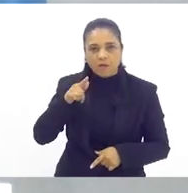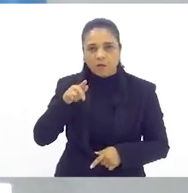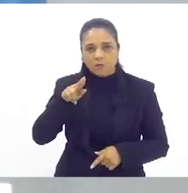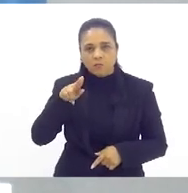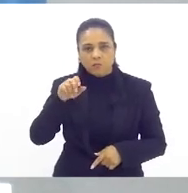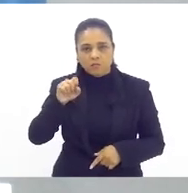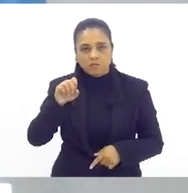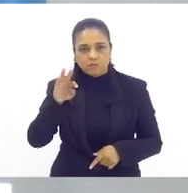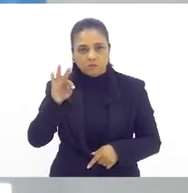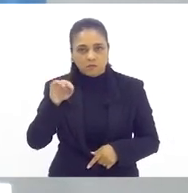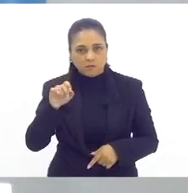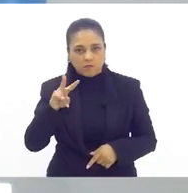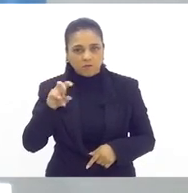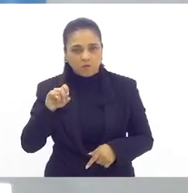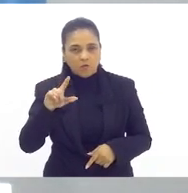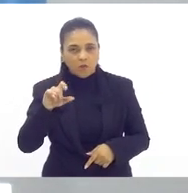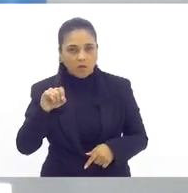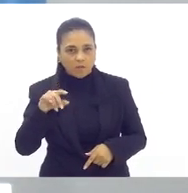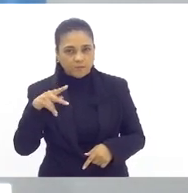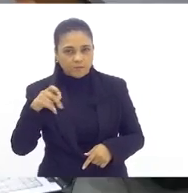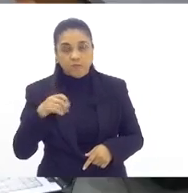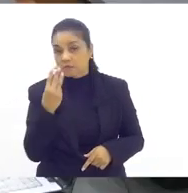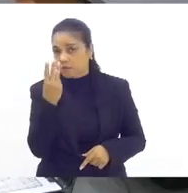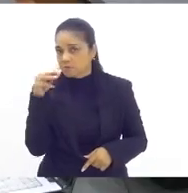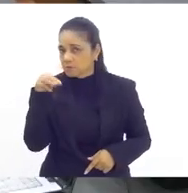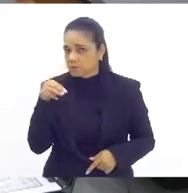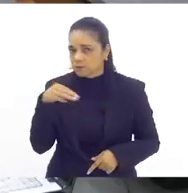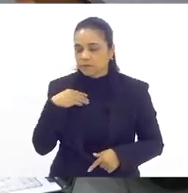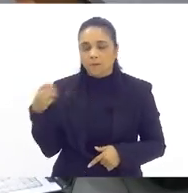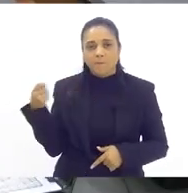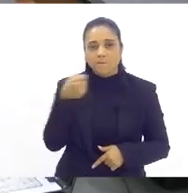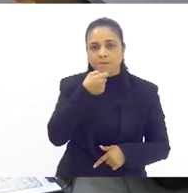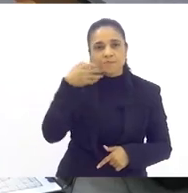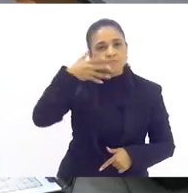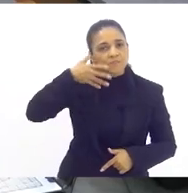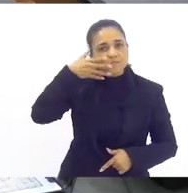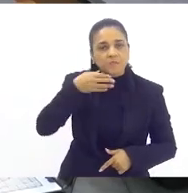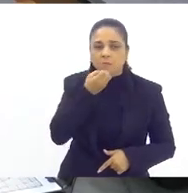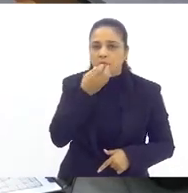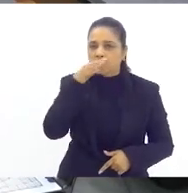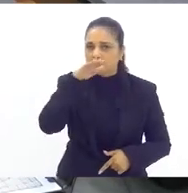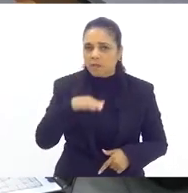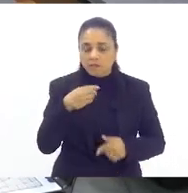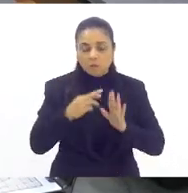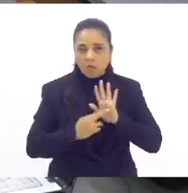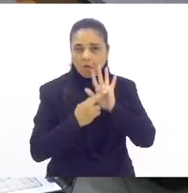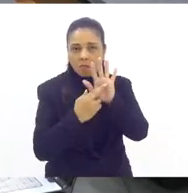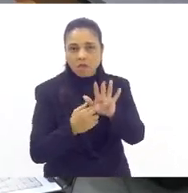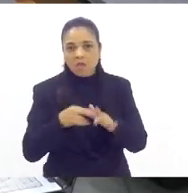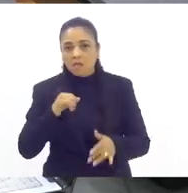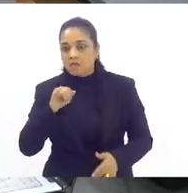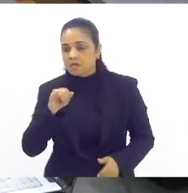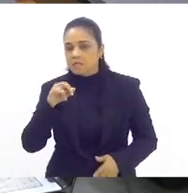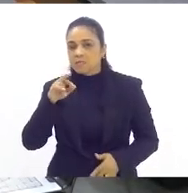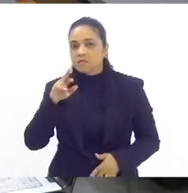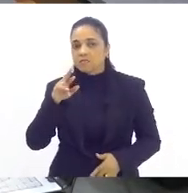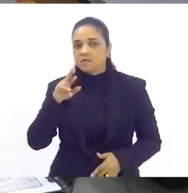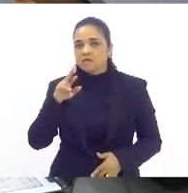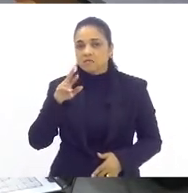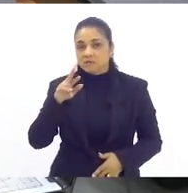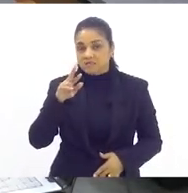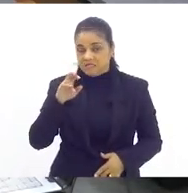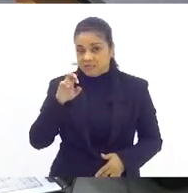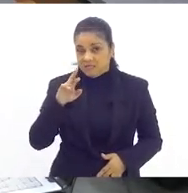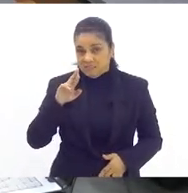Gustavo Lopes que te responde três minutos na sua fala boa tarde eu tô aqui a direção dos erj infelizmente a nossa